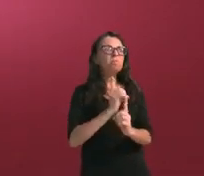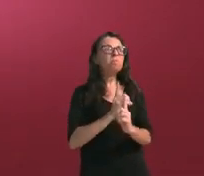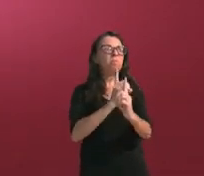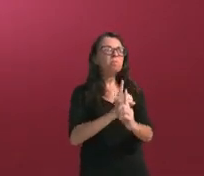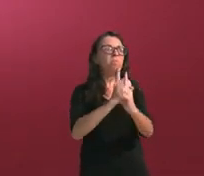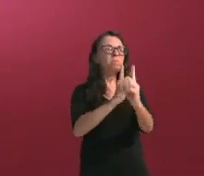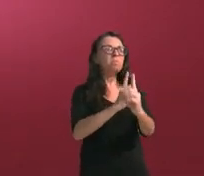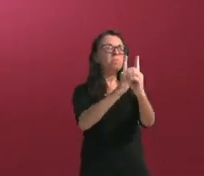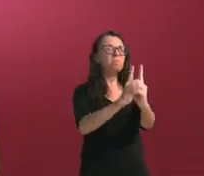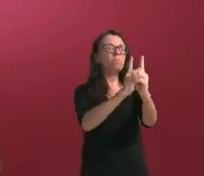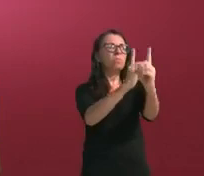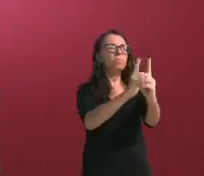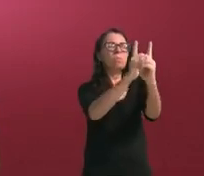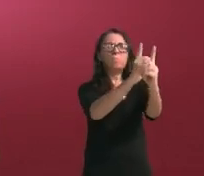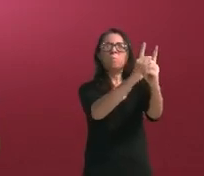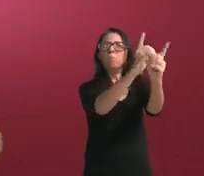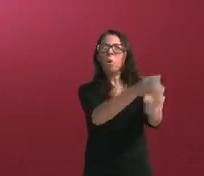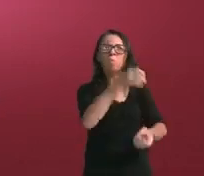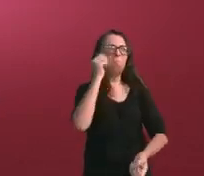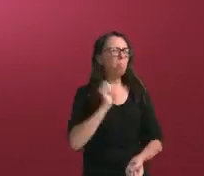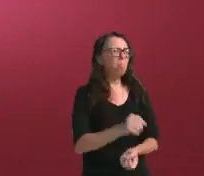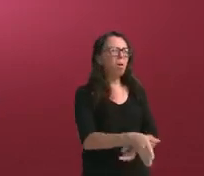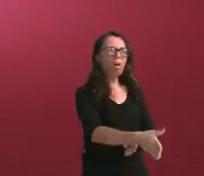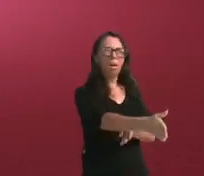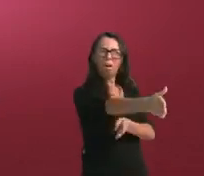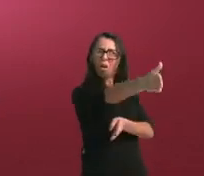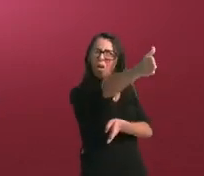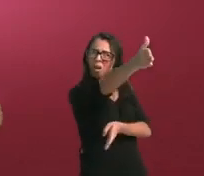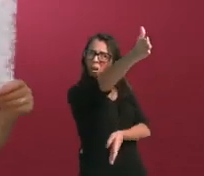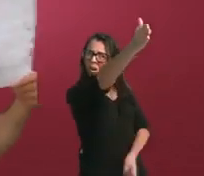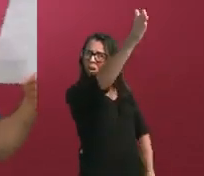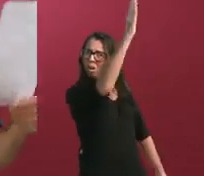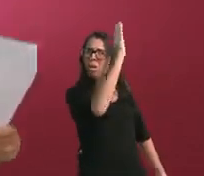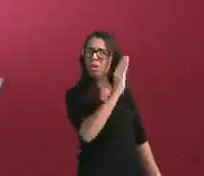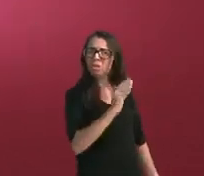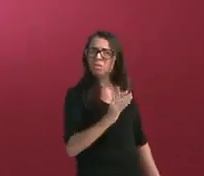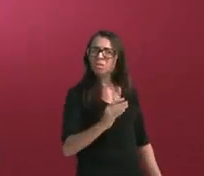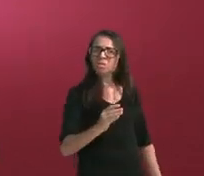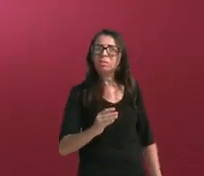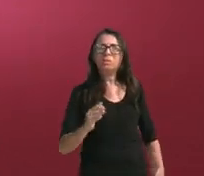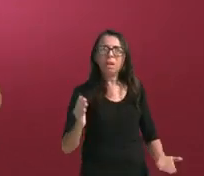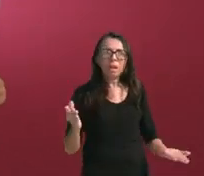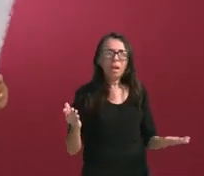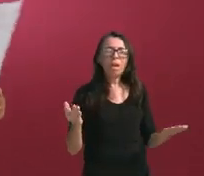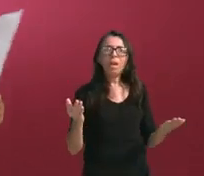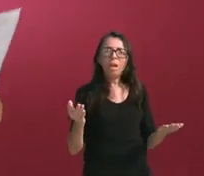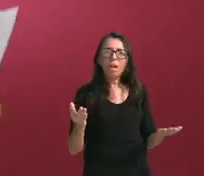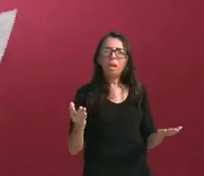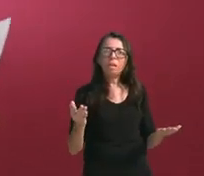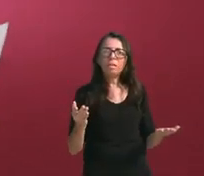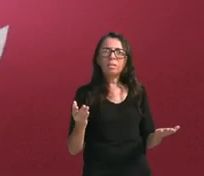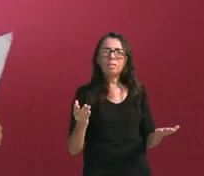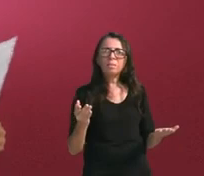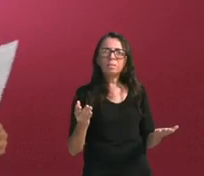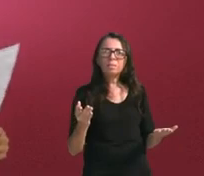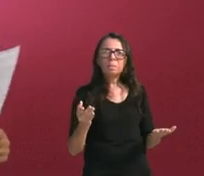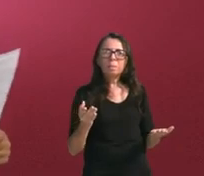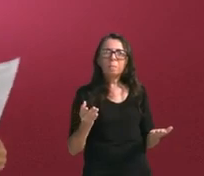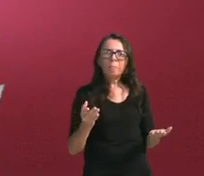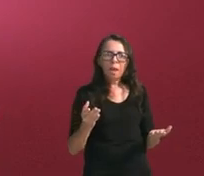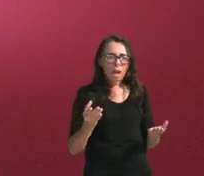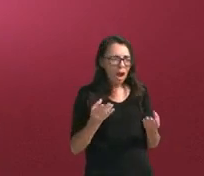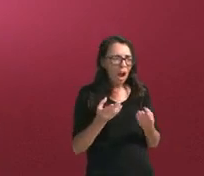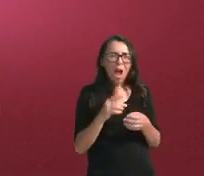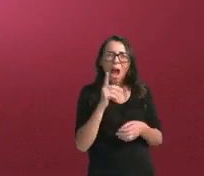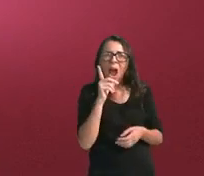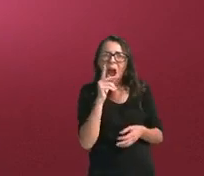murmurando, nossa Deus, agora o exército é muito grande, o exército egípcio vai nos destruir.